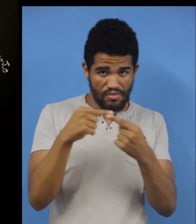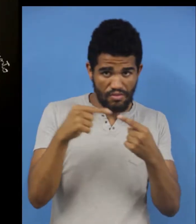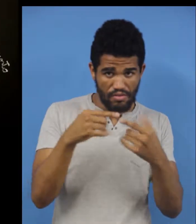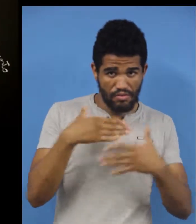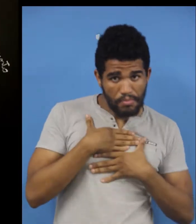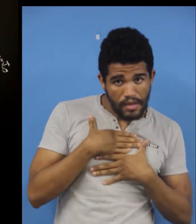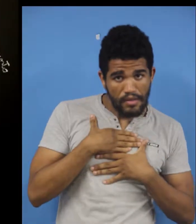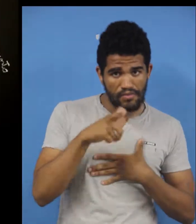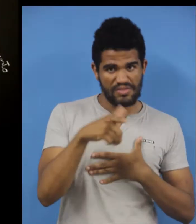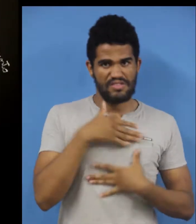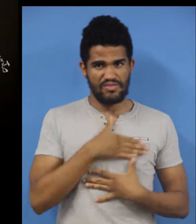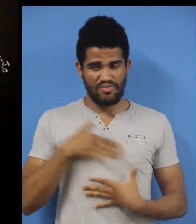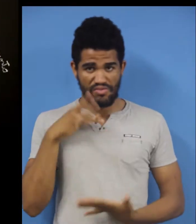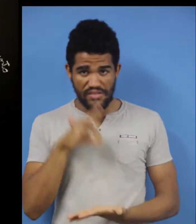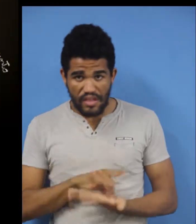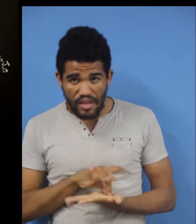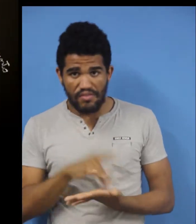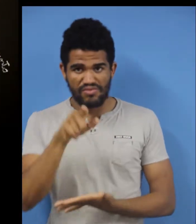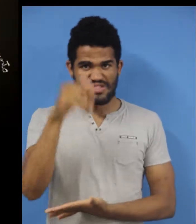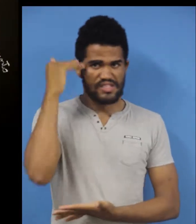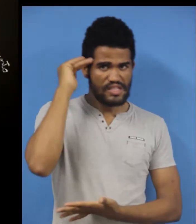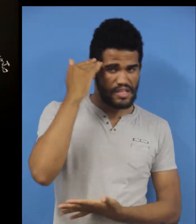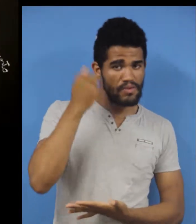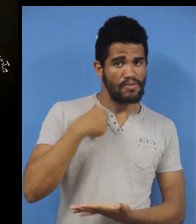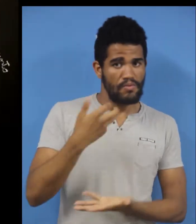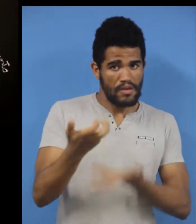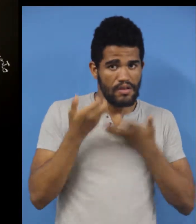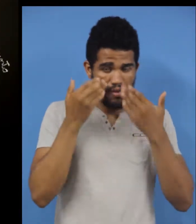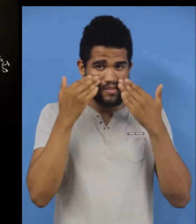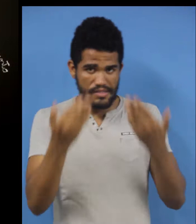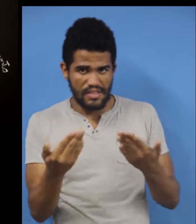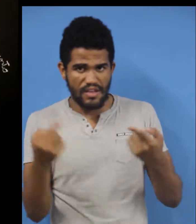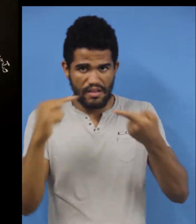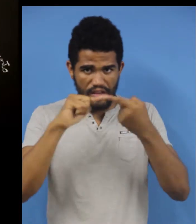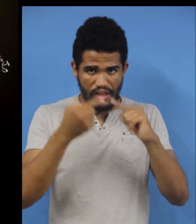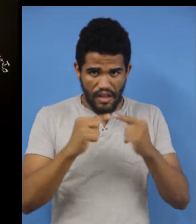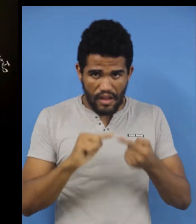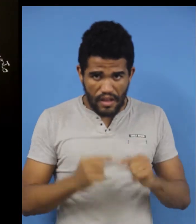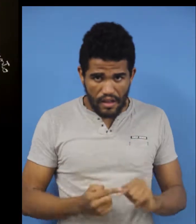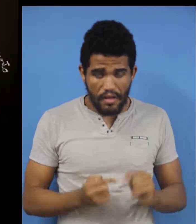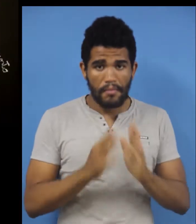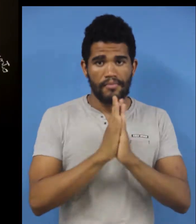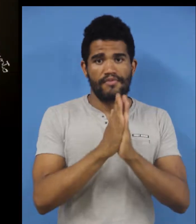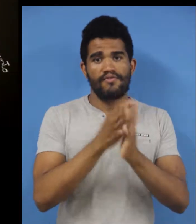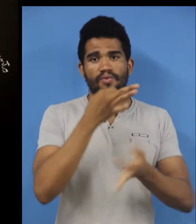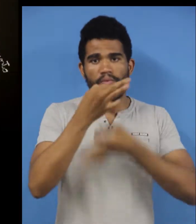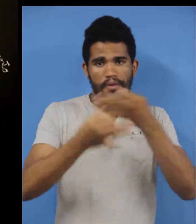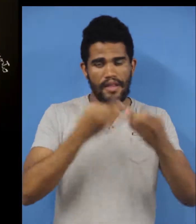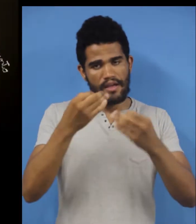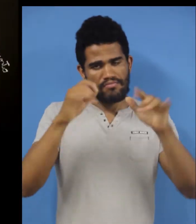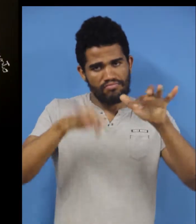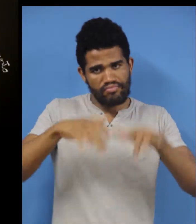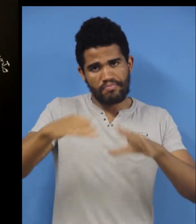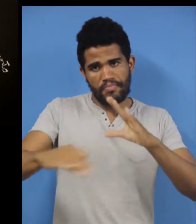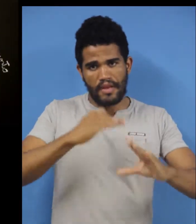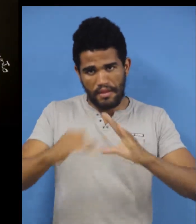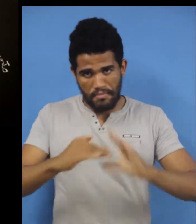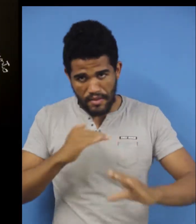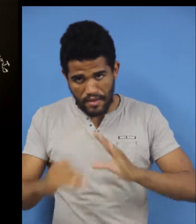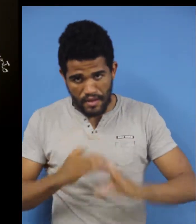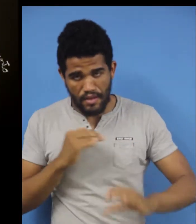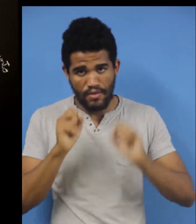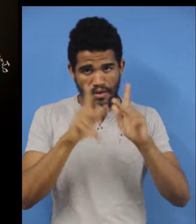Vocês concordam? Vocês gostaram? Vocês entenderam o que eu queria dizer? Tá coerente? Deixem os seus comentários aqui